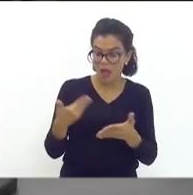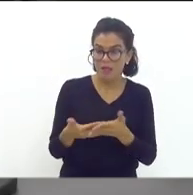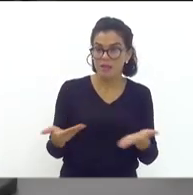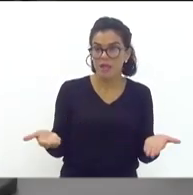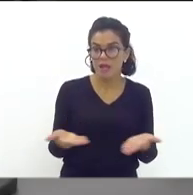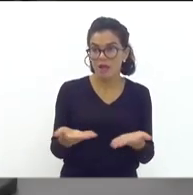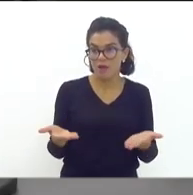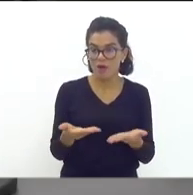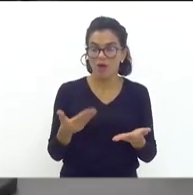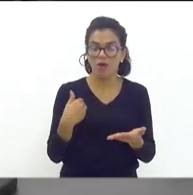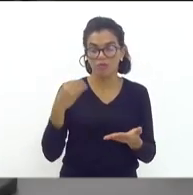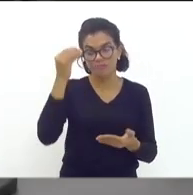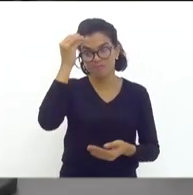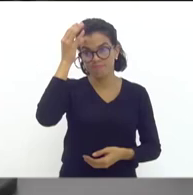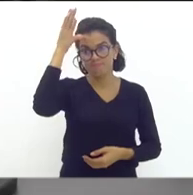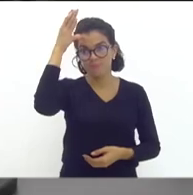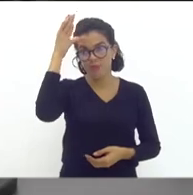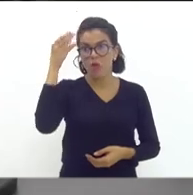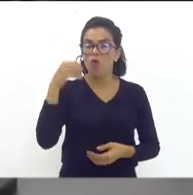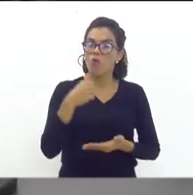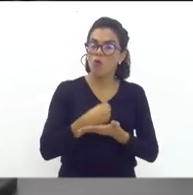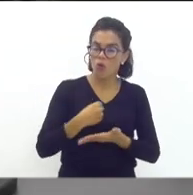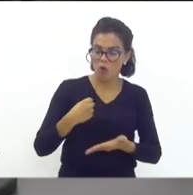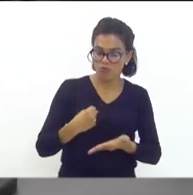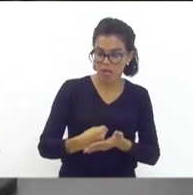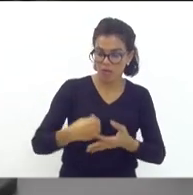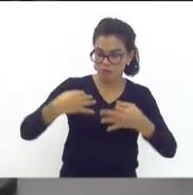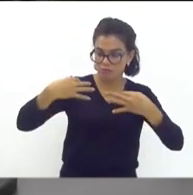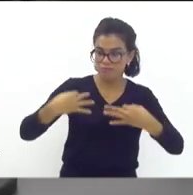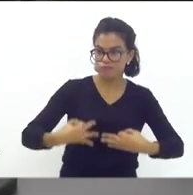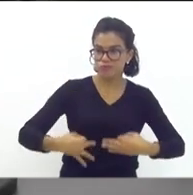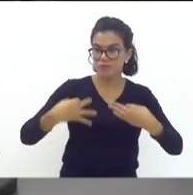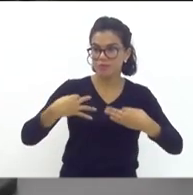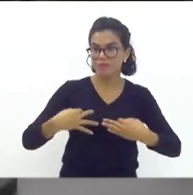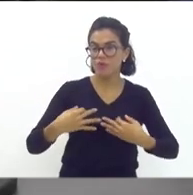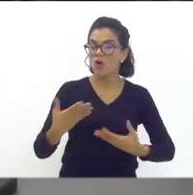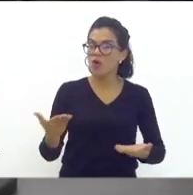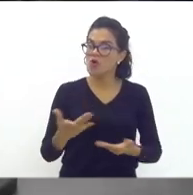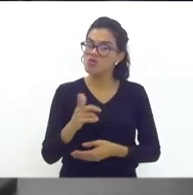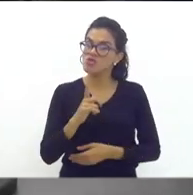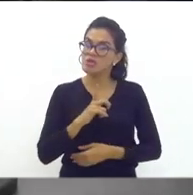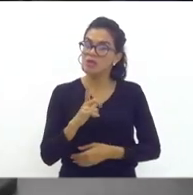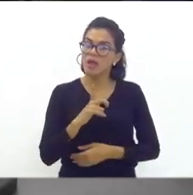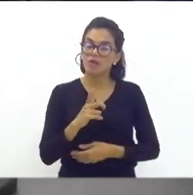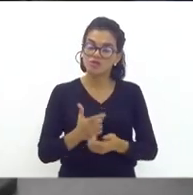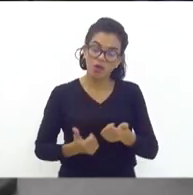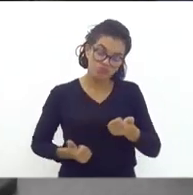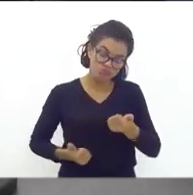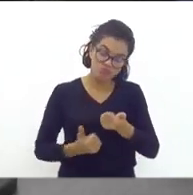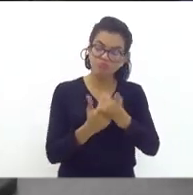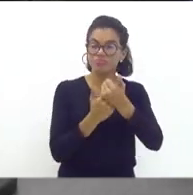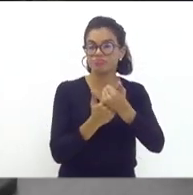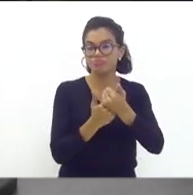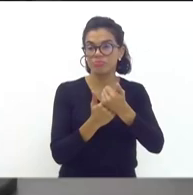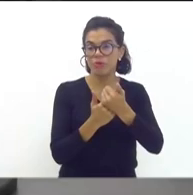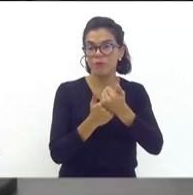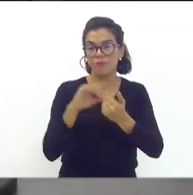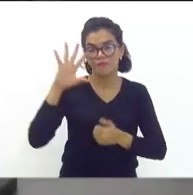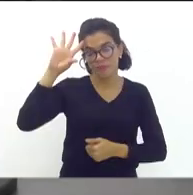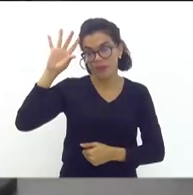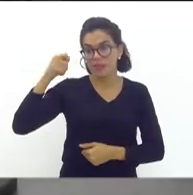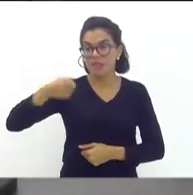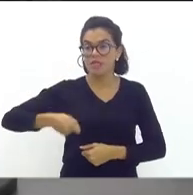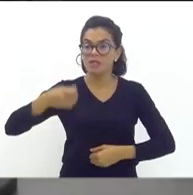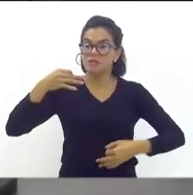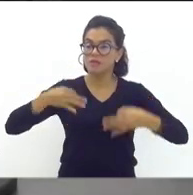a gente tem conhecimento um contrato firmado ela tem hoje o suprimento através de decisões lineares